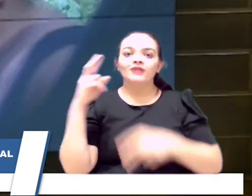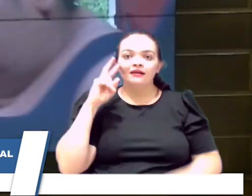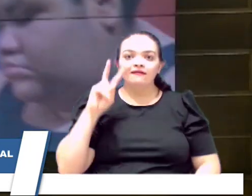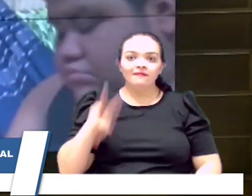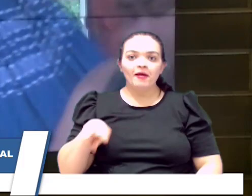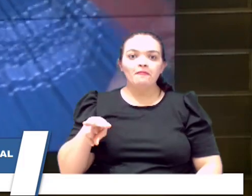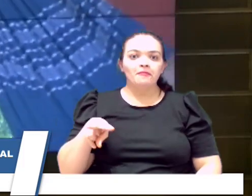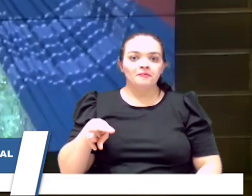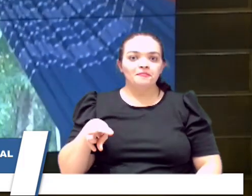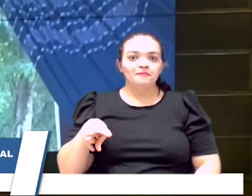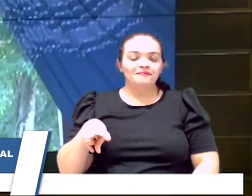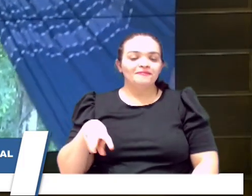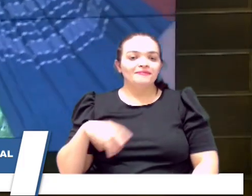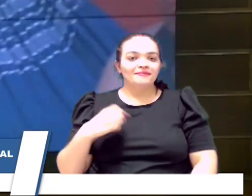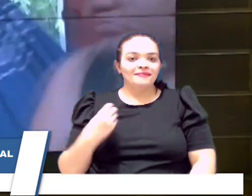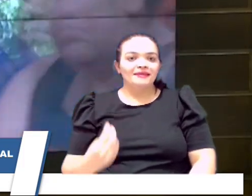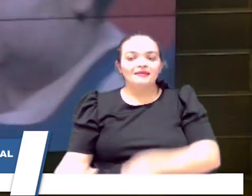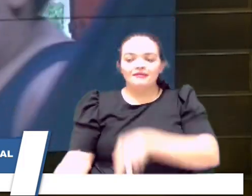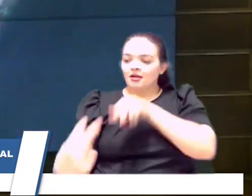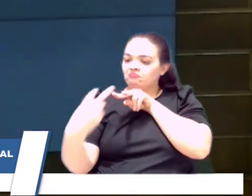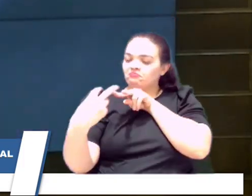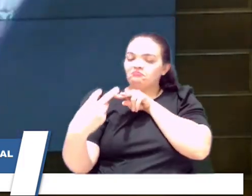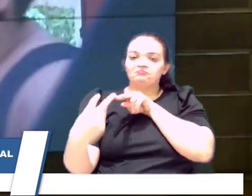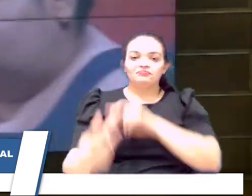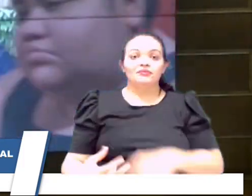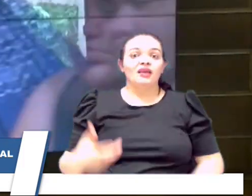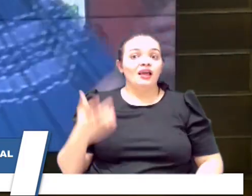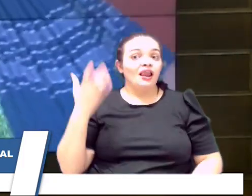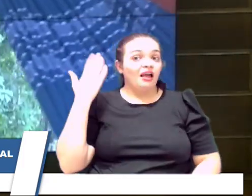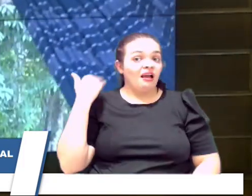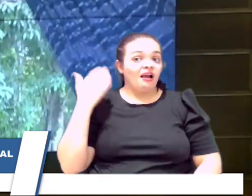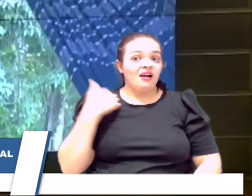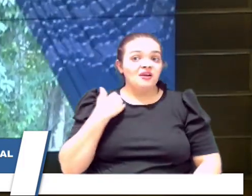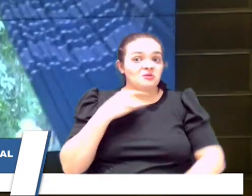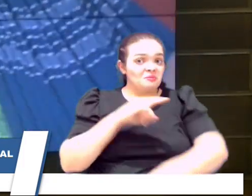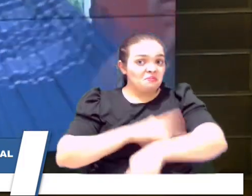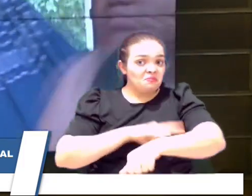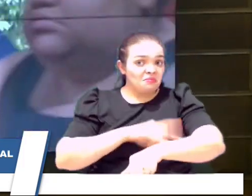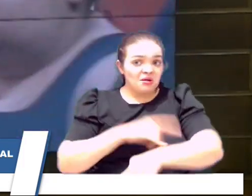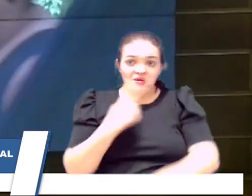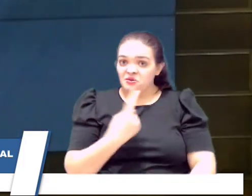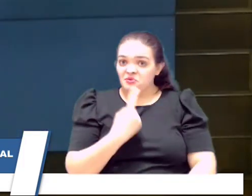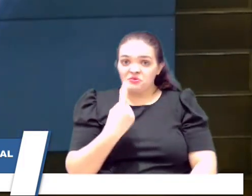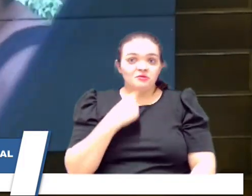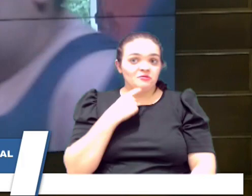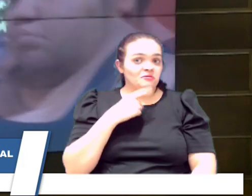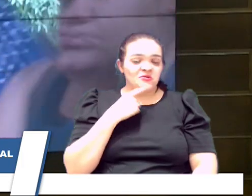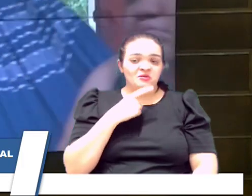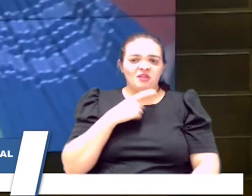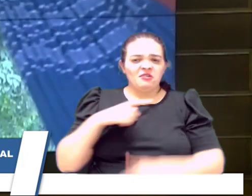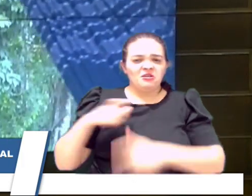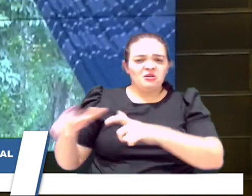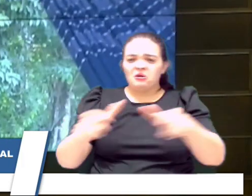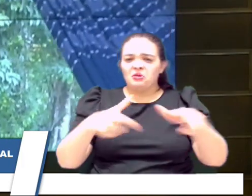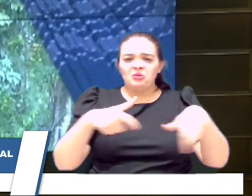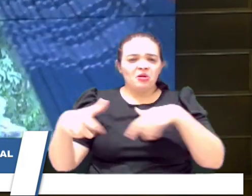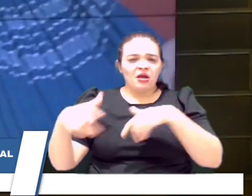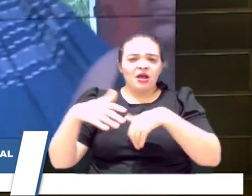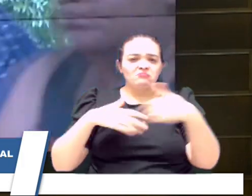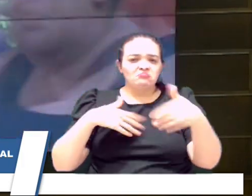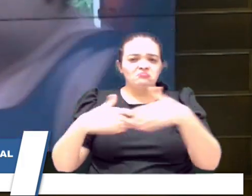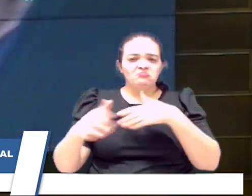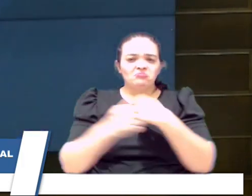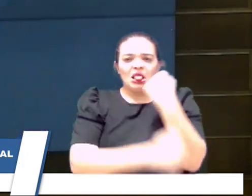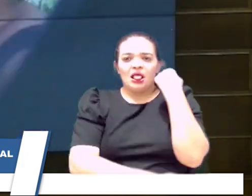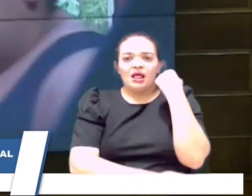A Maiara não ia no banheiro sozinha, ela fazia as necessidades dela em qualquer lugar. A Maiara